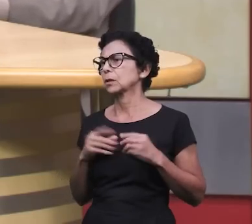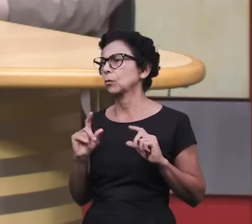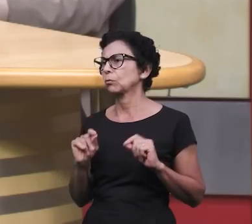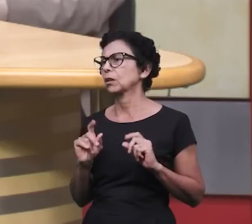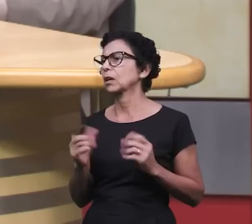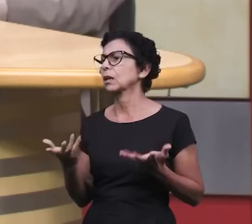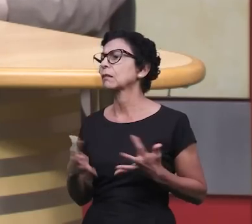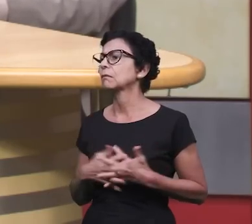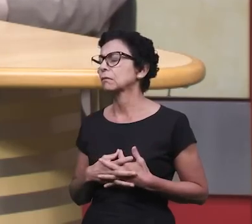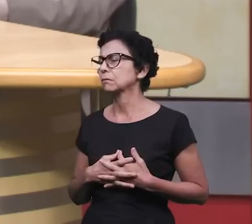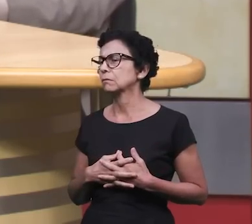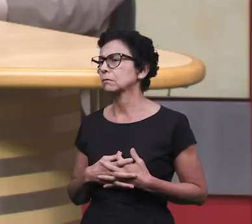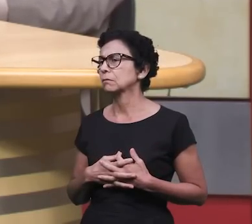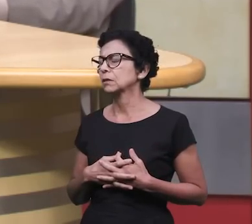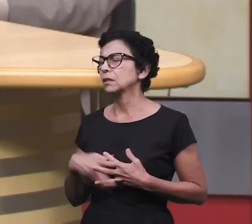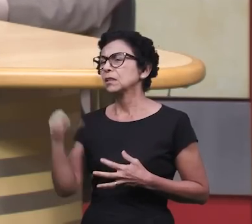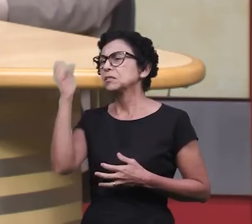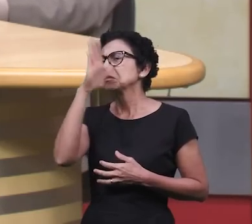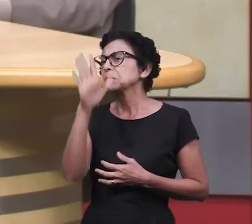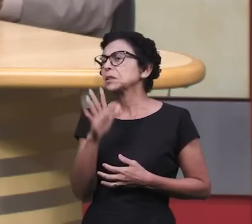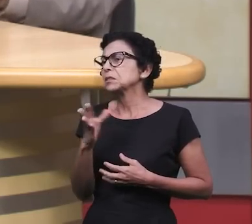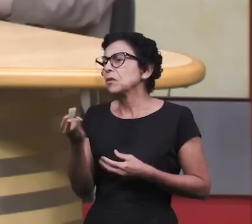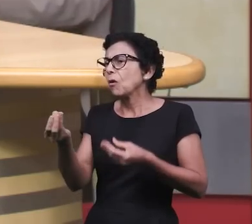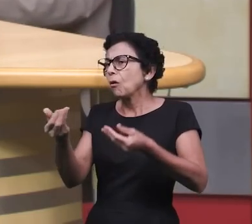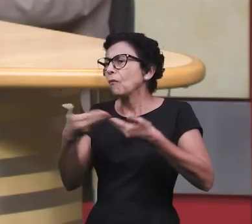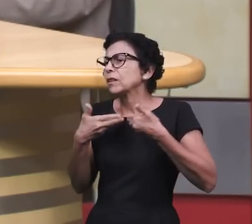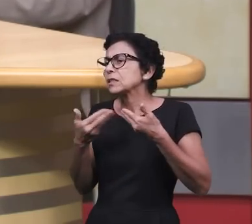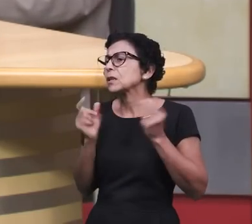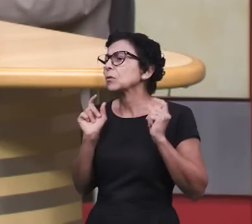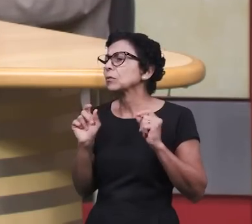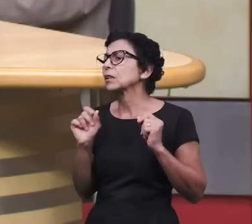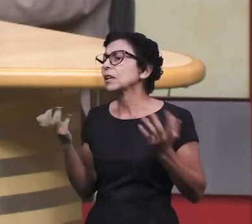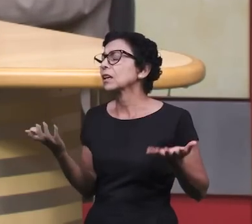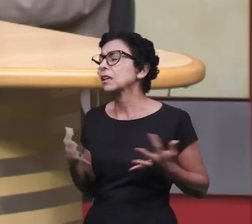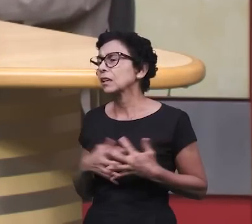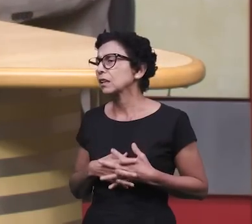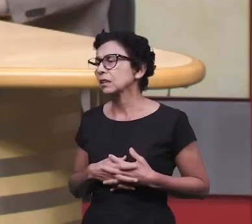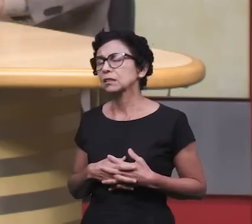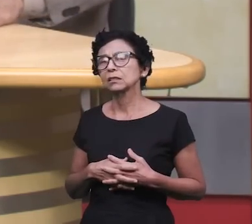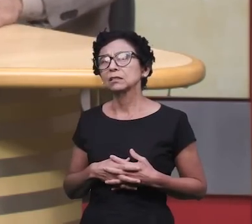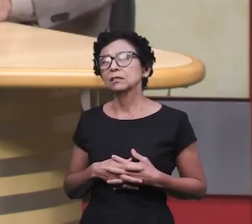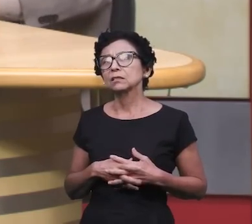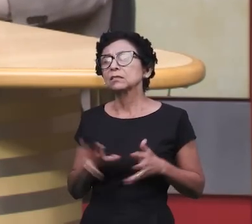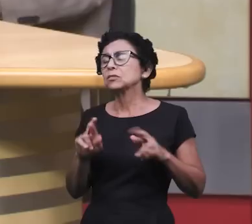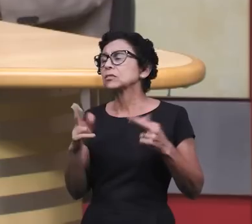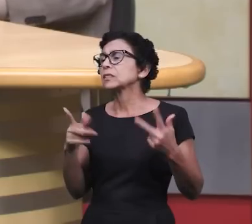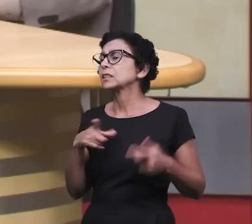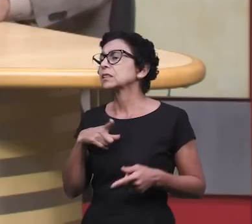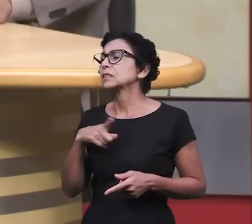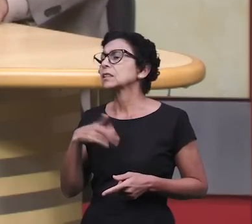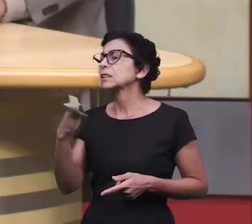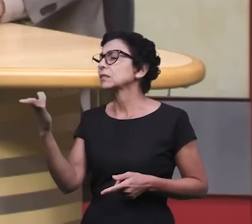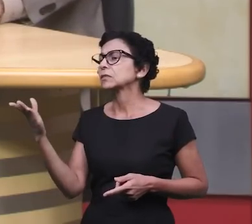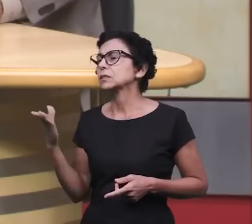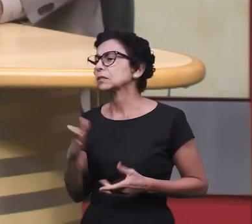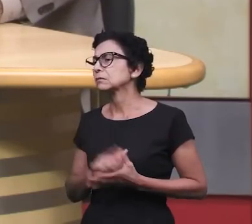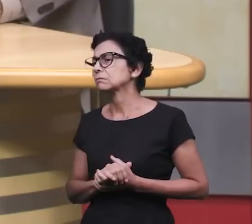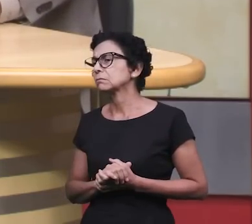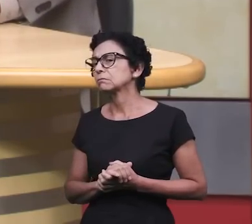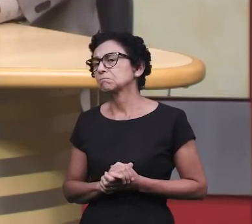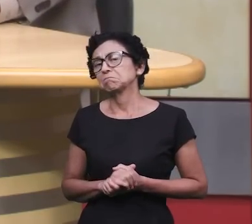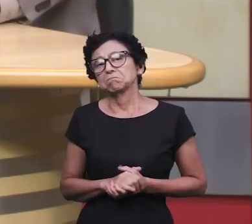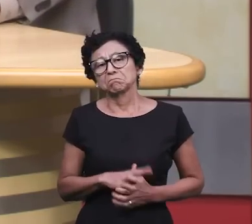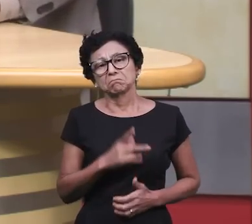O que vocês podem do Brasil trazer para cá e tal? E o que teria de diferente aqui? O